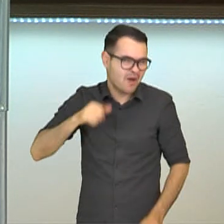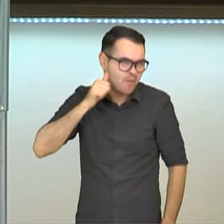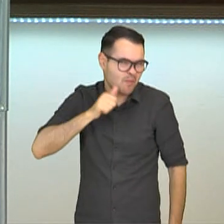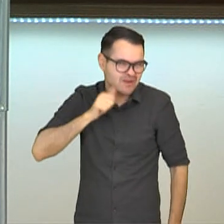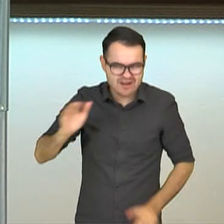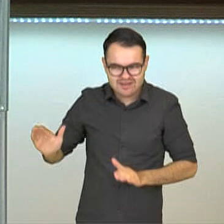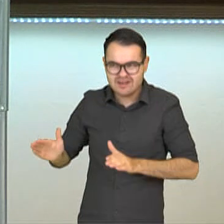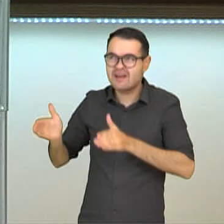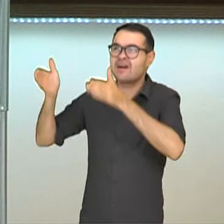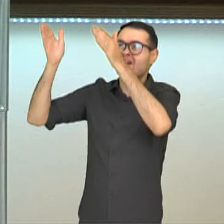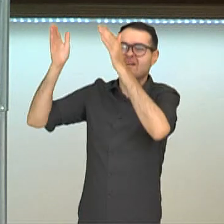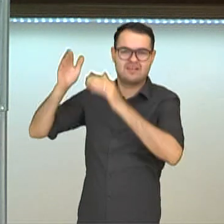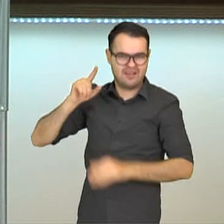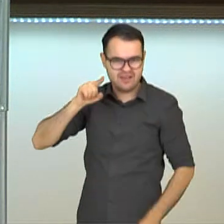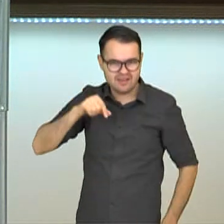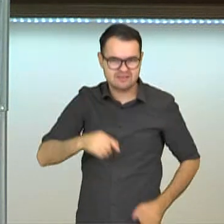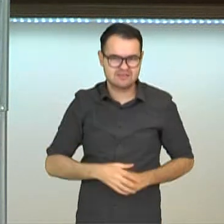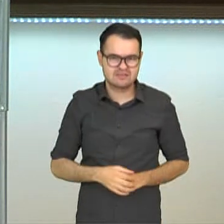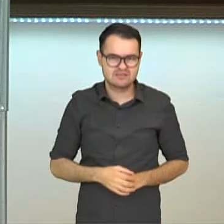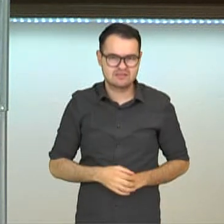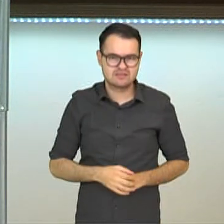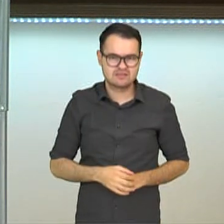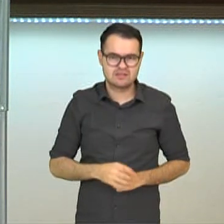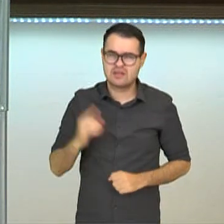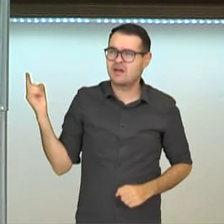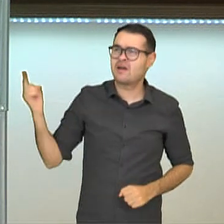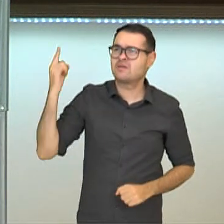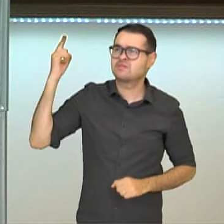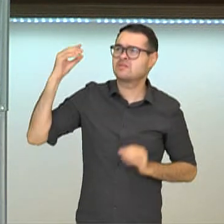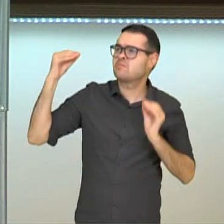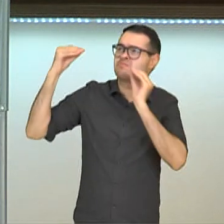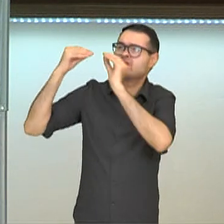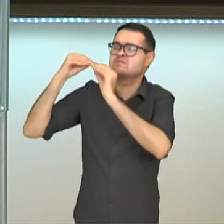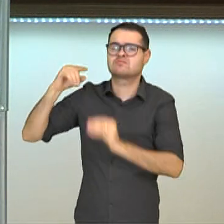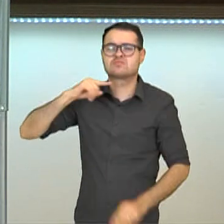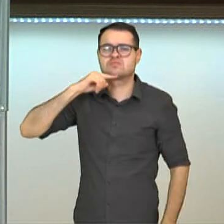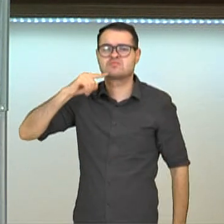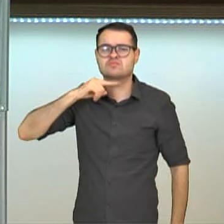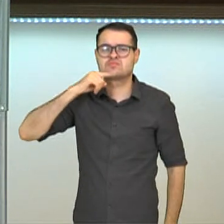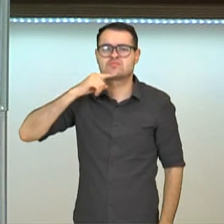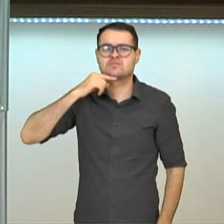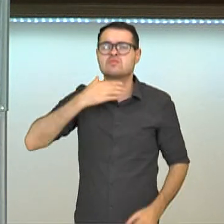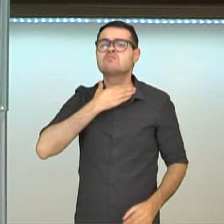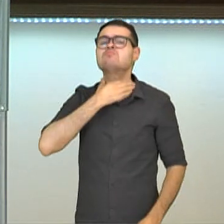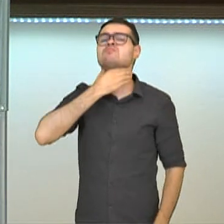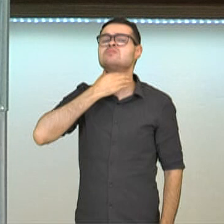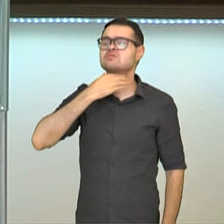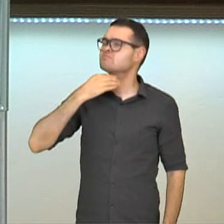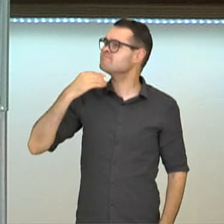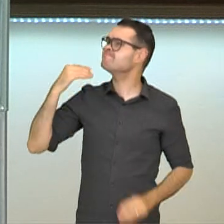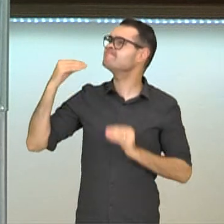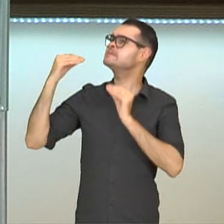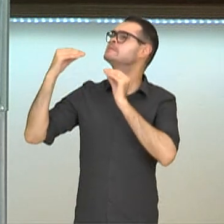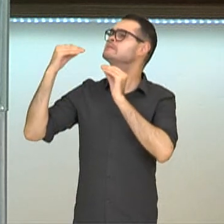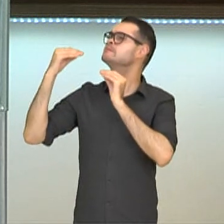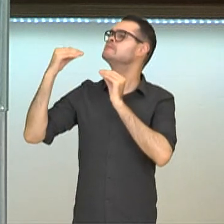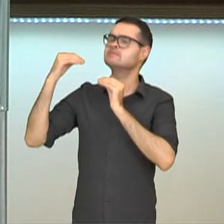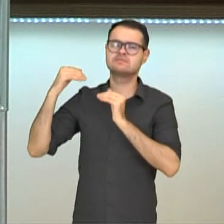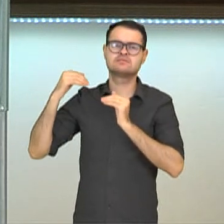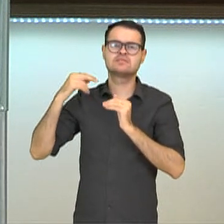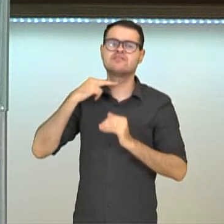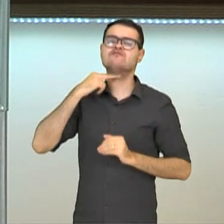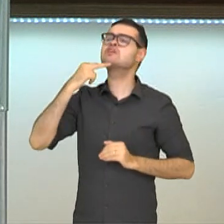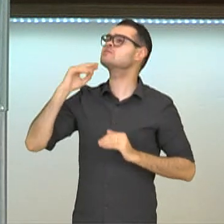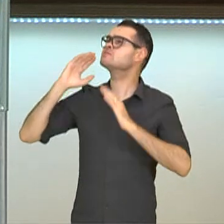alta? Por que será que ele diz tão alta que o beijo não alcançava? Que o pescoço não alcançava, nem mesmo a voz